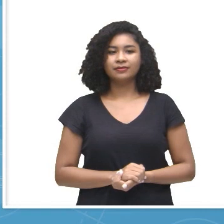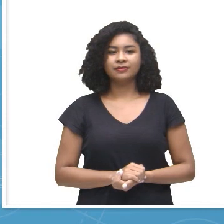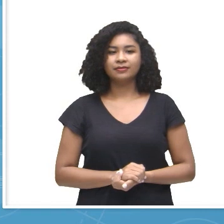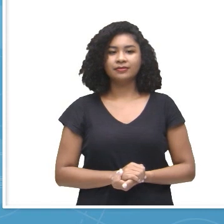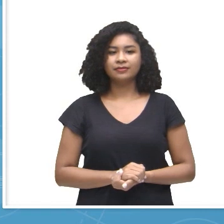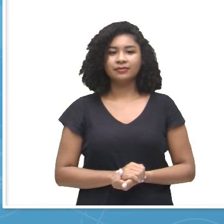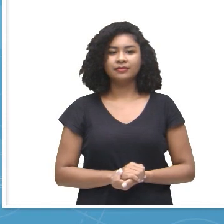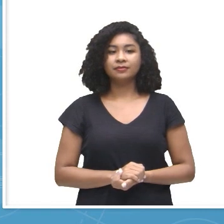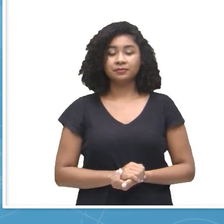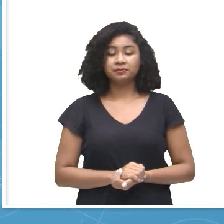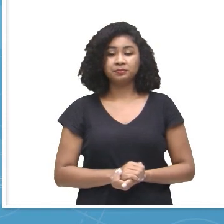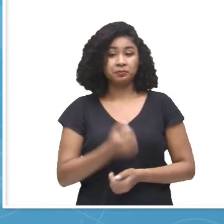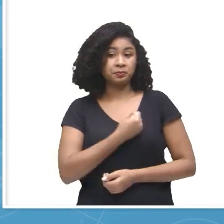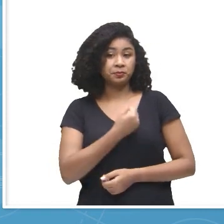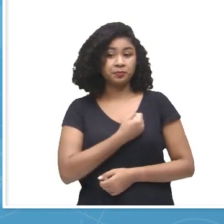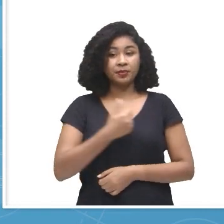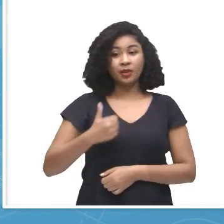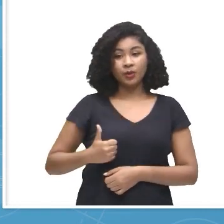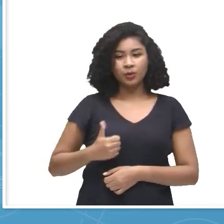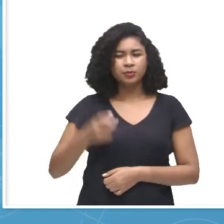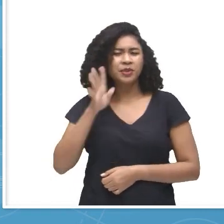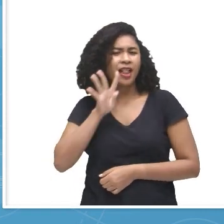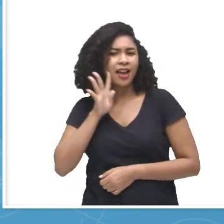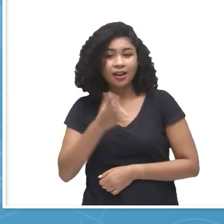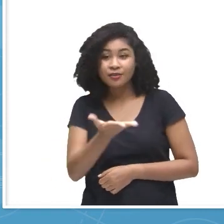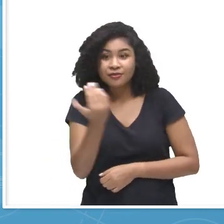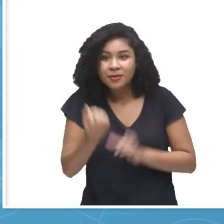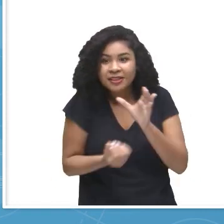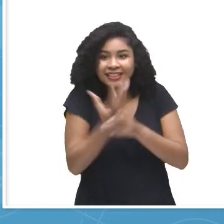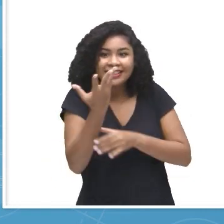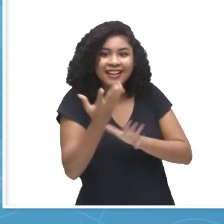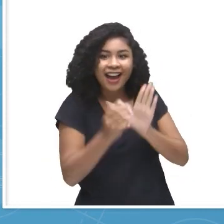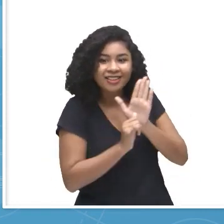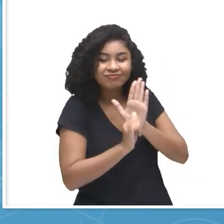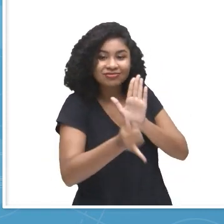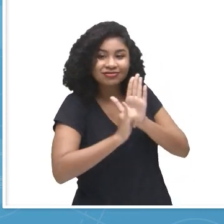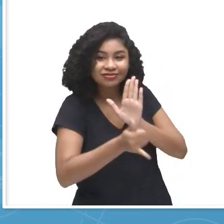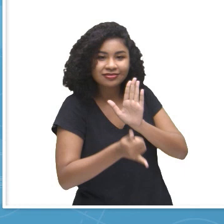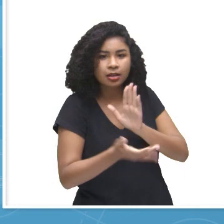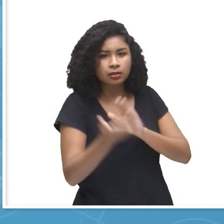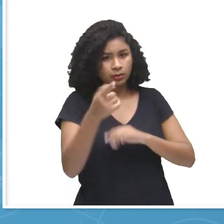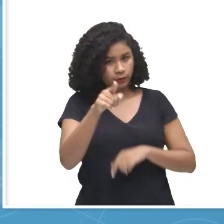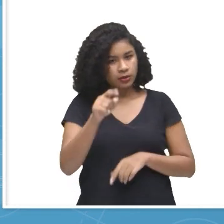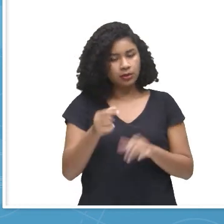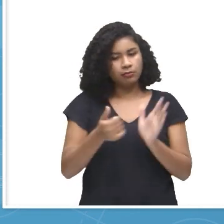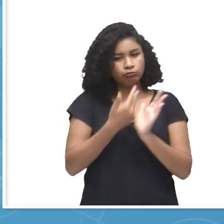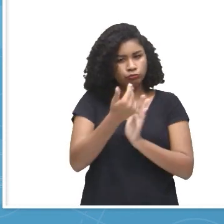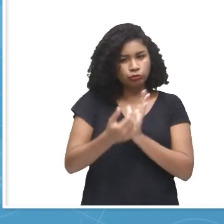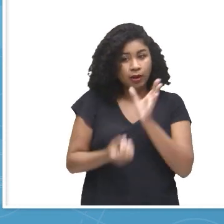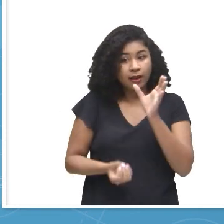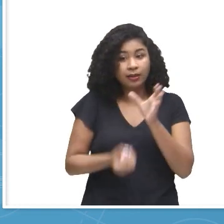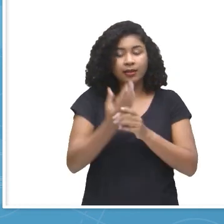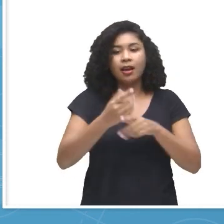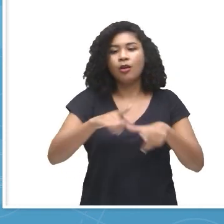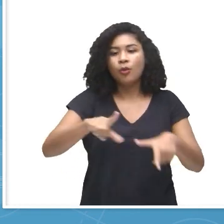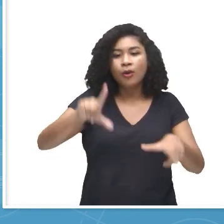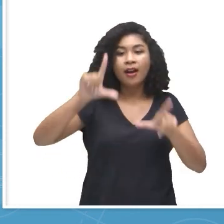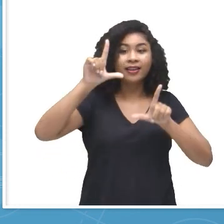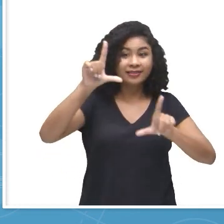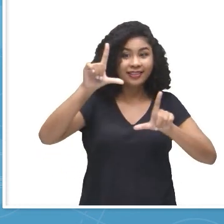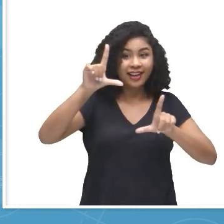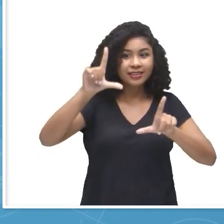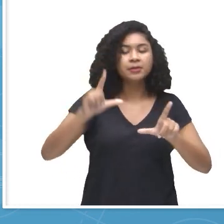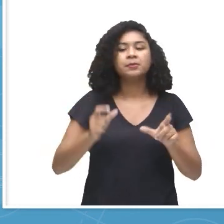Tem uma questão super legal, olha só, vamos fazer uma propaganda? Produz um cartaz para divulgar a campanha de vacinação contra a